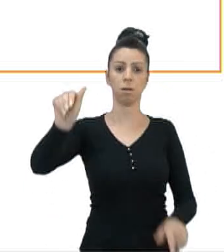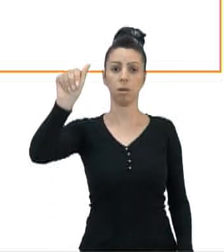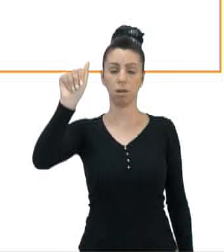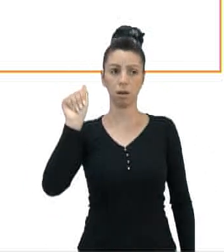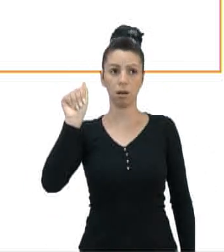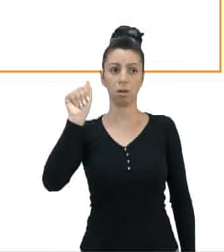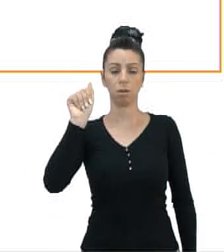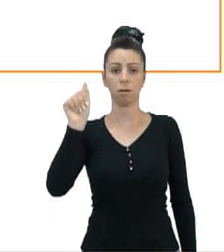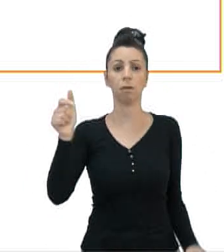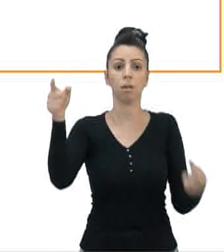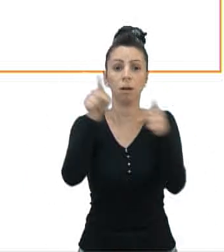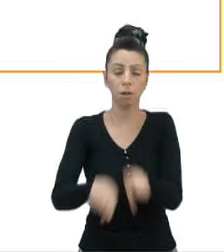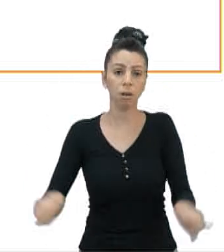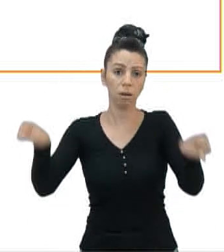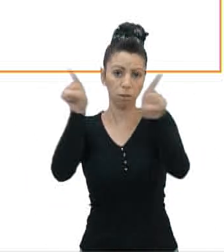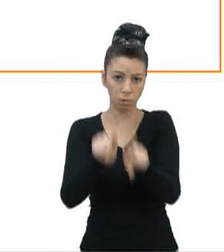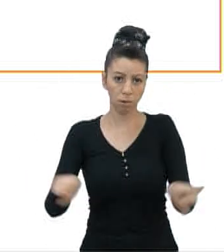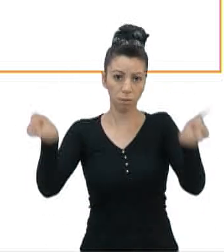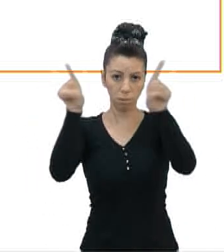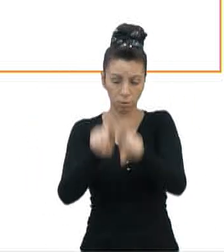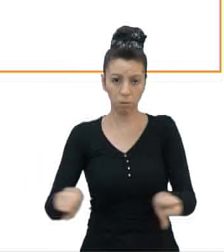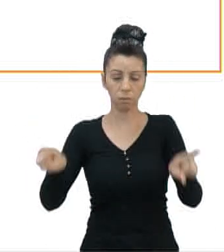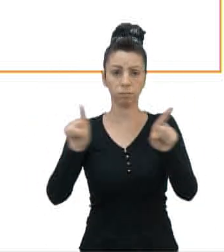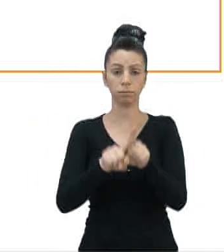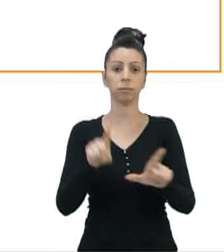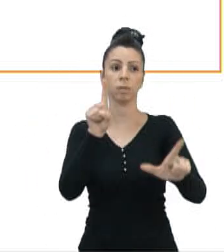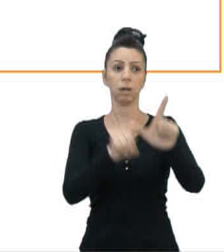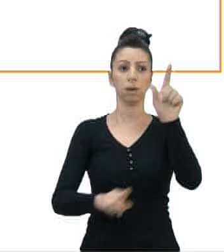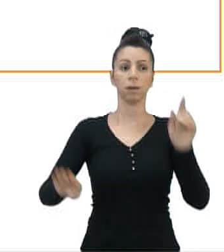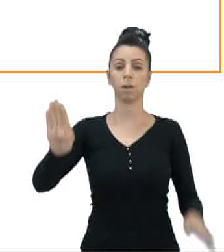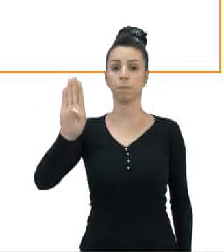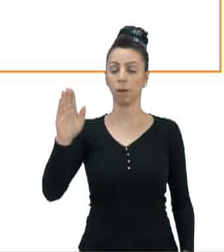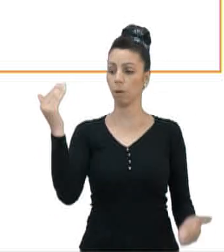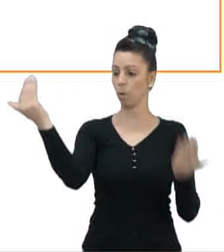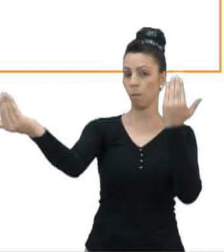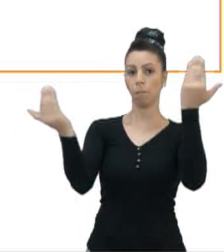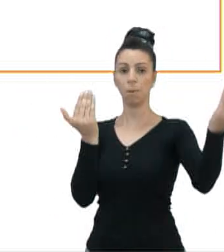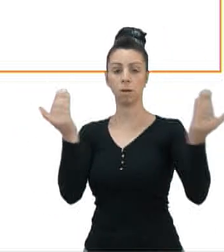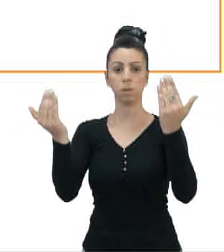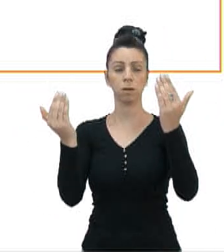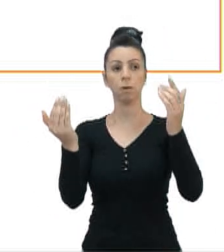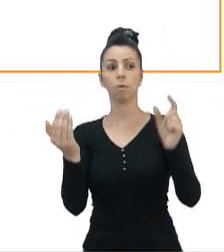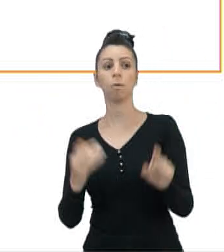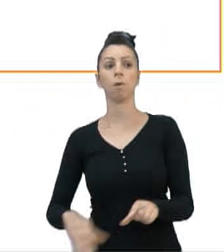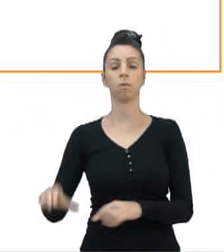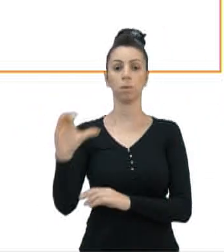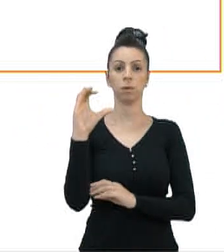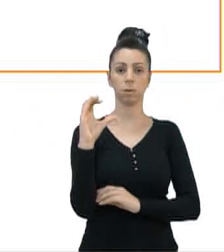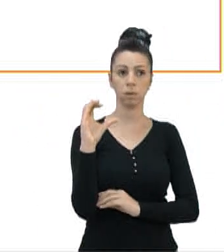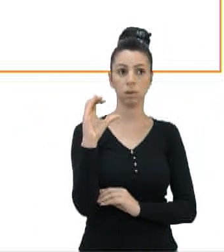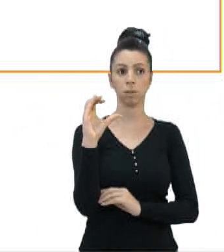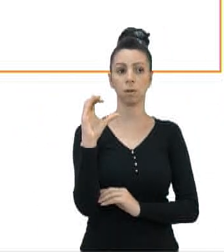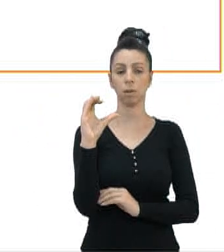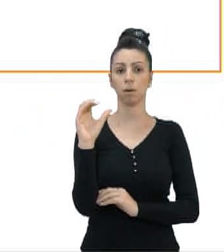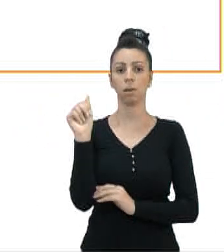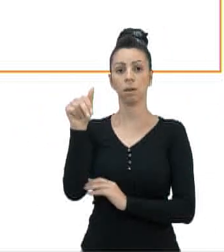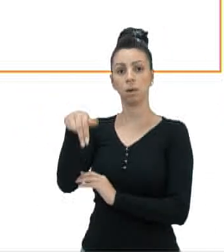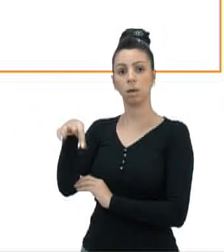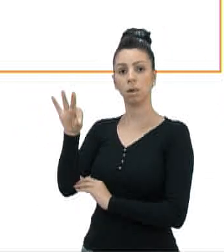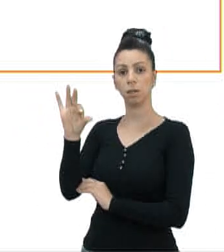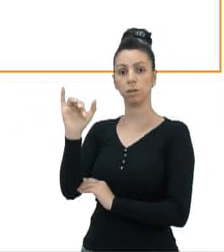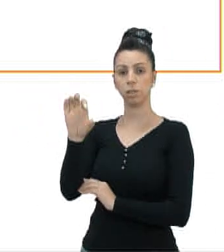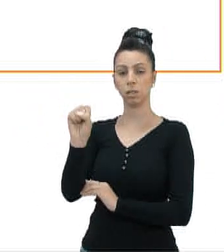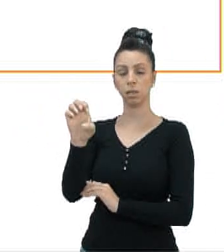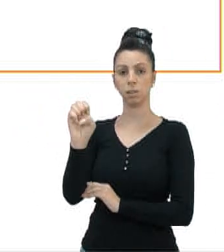aí de termos, é a comparação ou é a antítese? O que a gente colocou aqui? Anáfora,